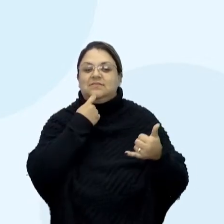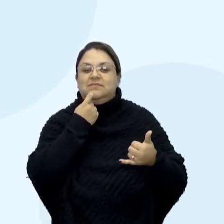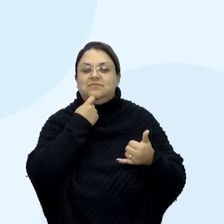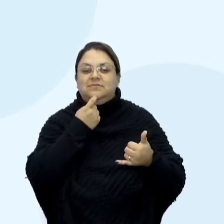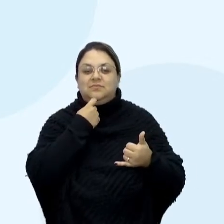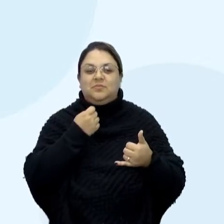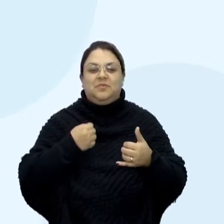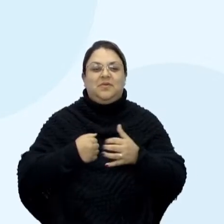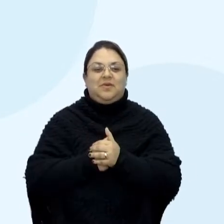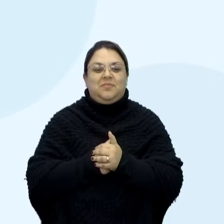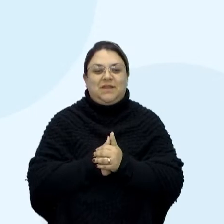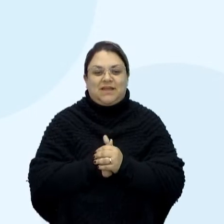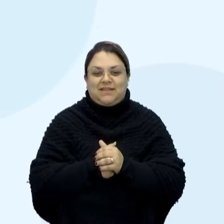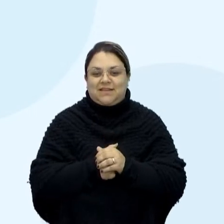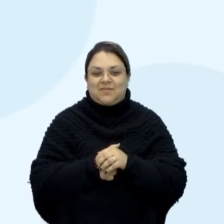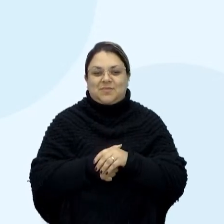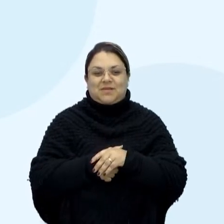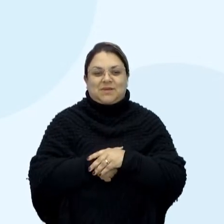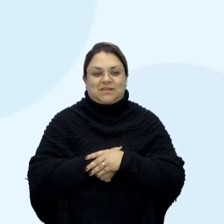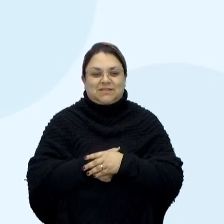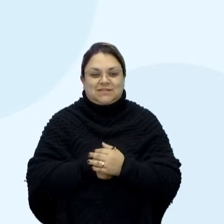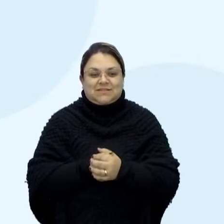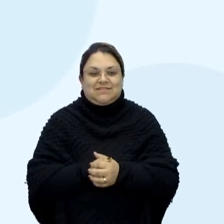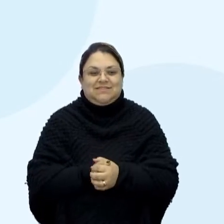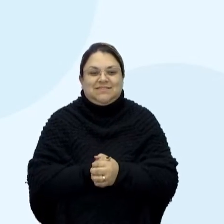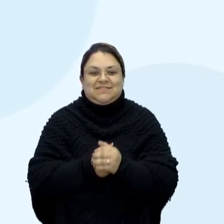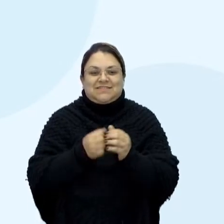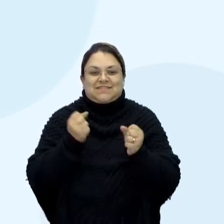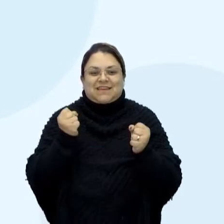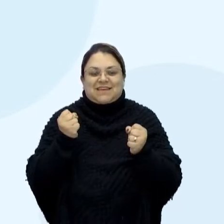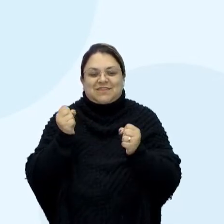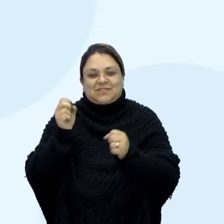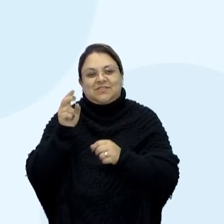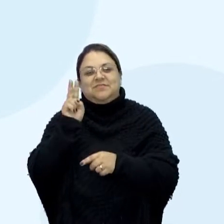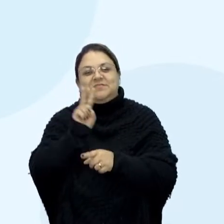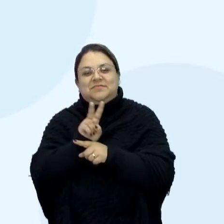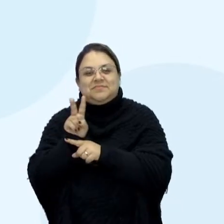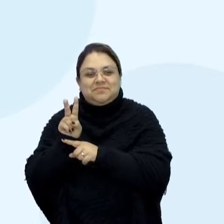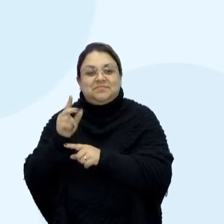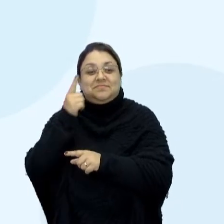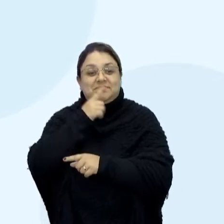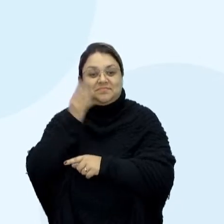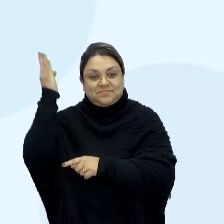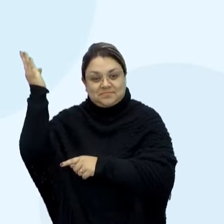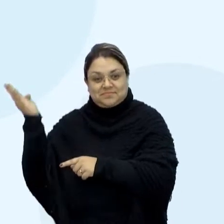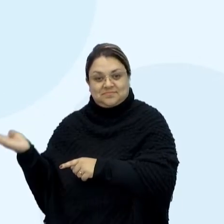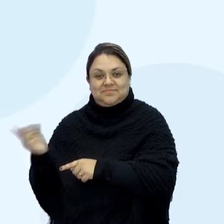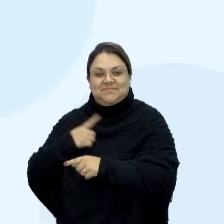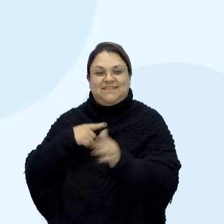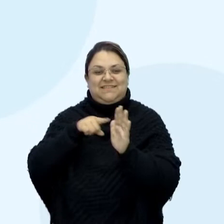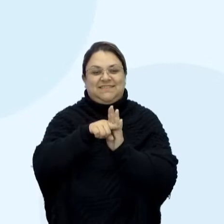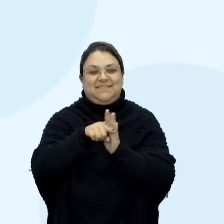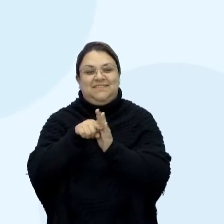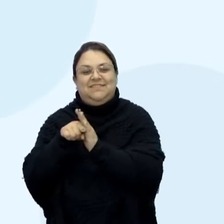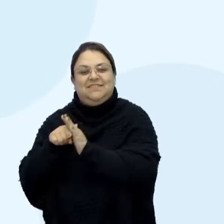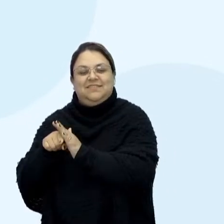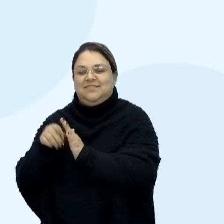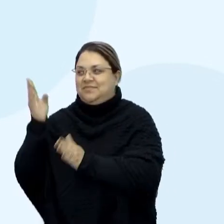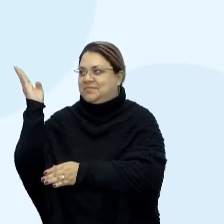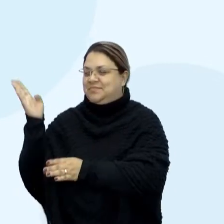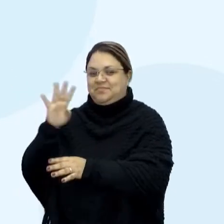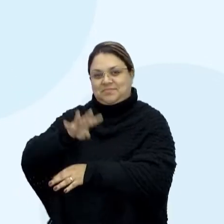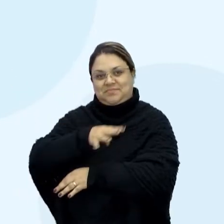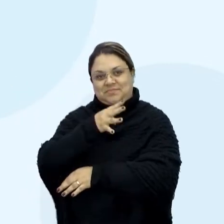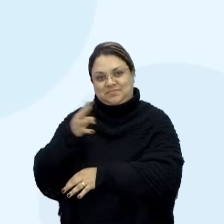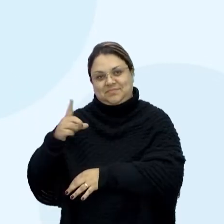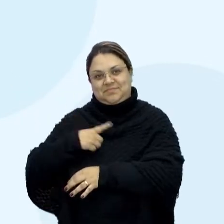condutor e o isolante, ou o condutor e o mau condutor. Ó. Existe aí um estudo, uma tabelinha que mostra, né, com